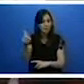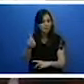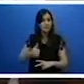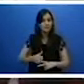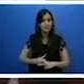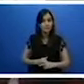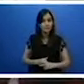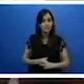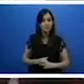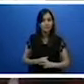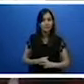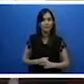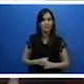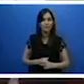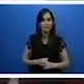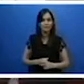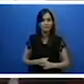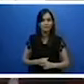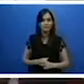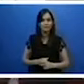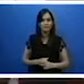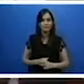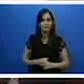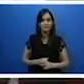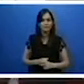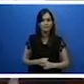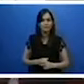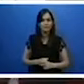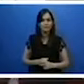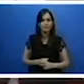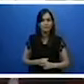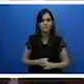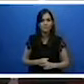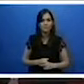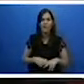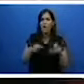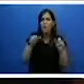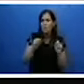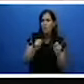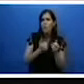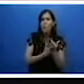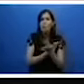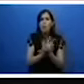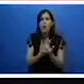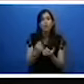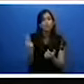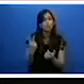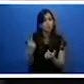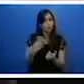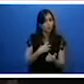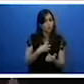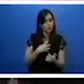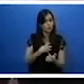eu ver onde fica melhor aqui, né? Olha só. Eu posso procurar de duas maneiras. Eu posso procurar